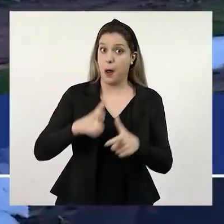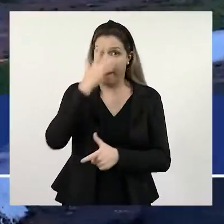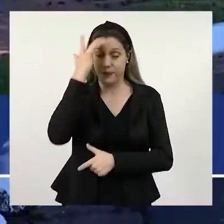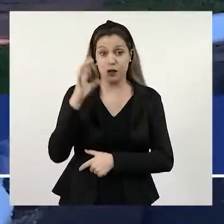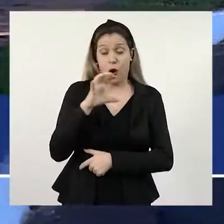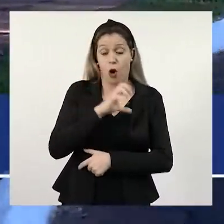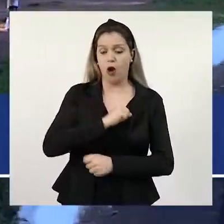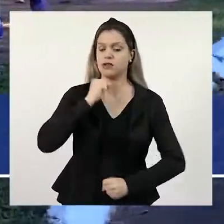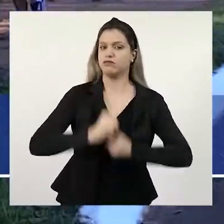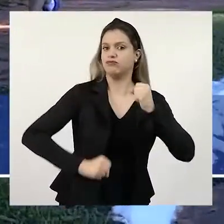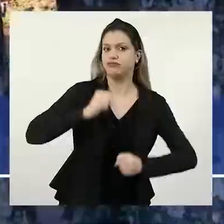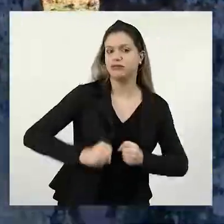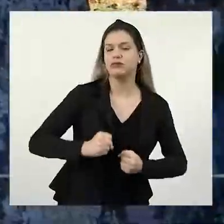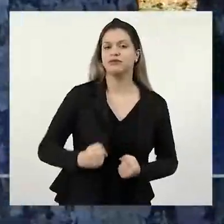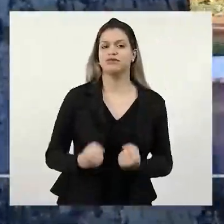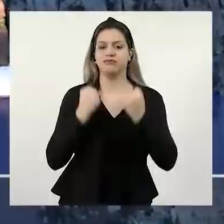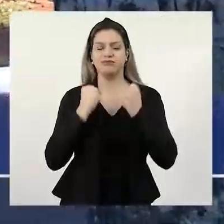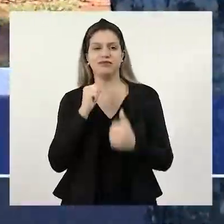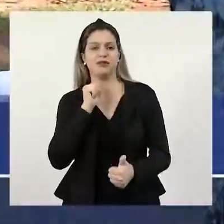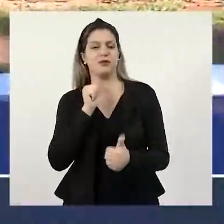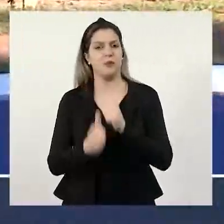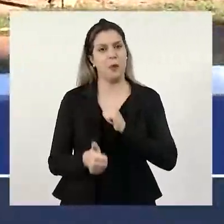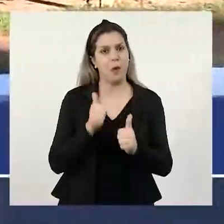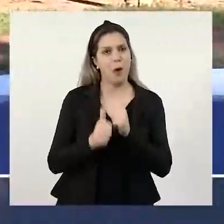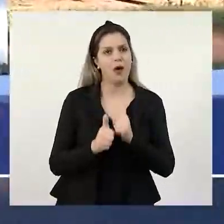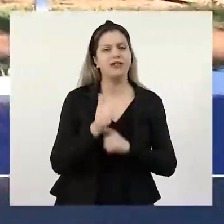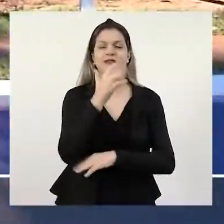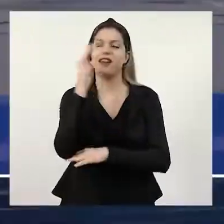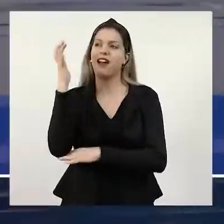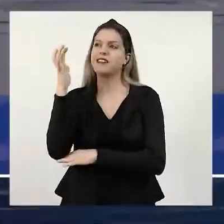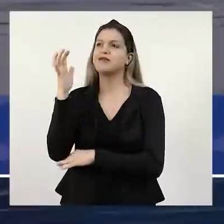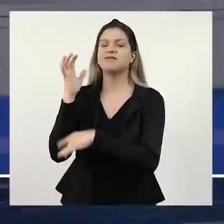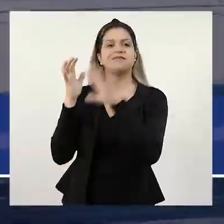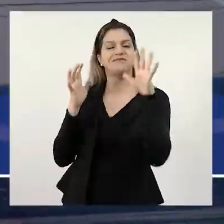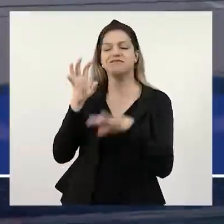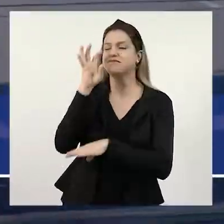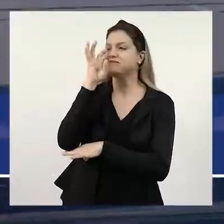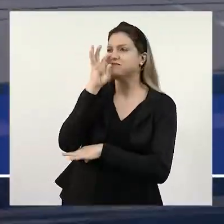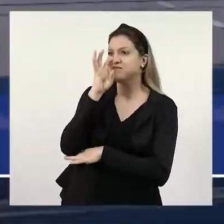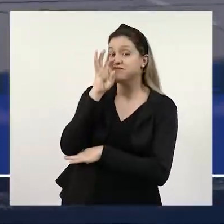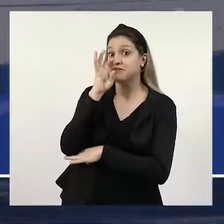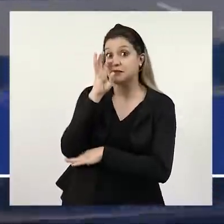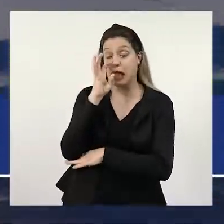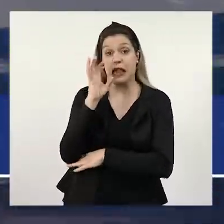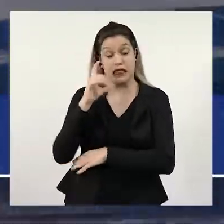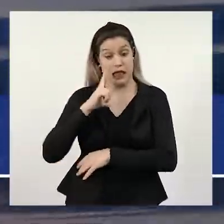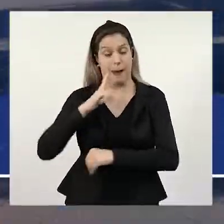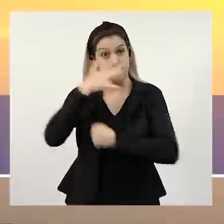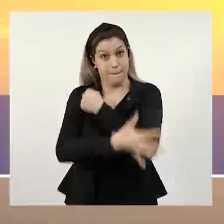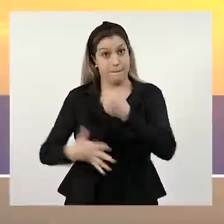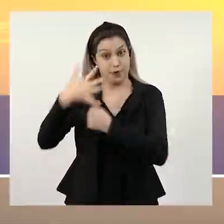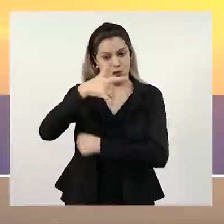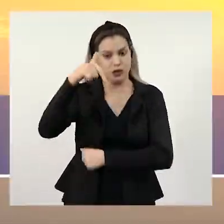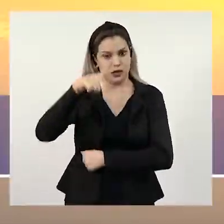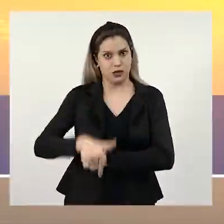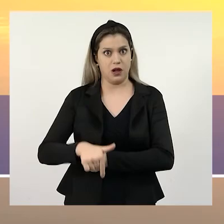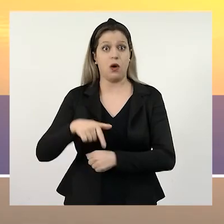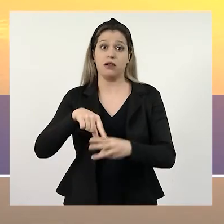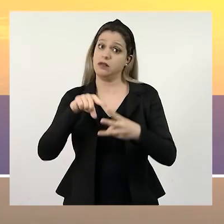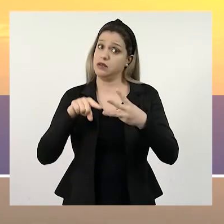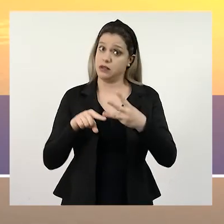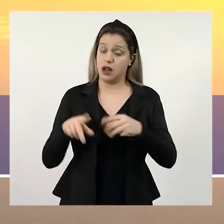preferidos para a prática esportiva em meio à natureza. Nos últimos anos, a proteção ao complexo, que abrange o Parque das